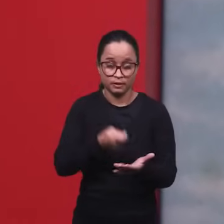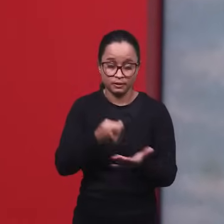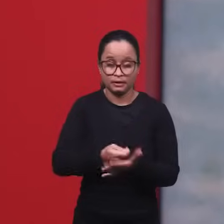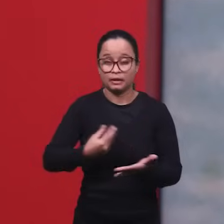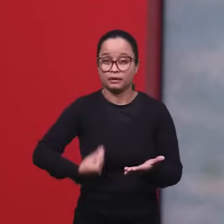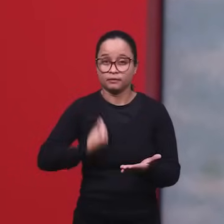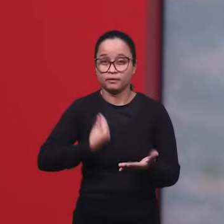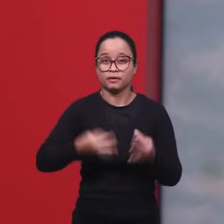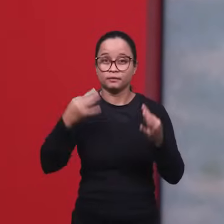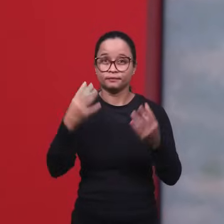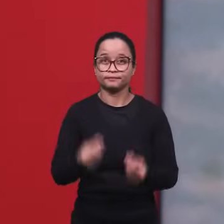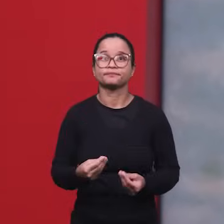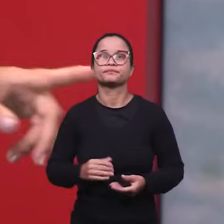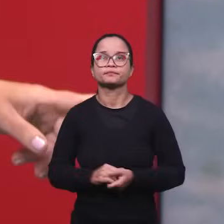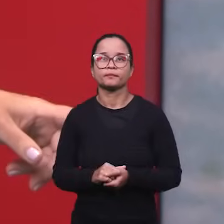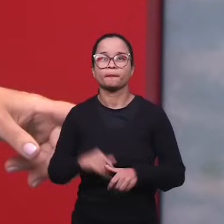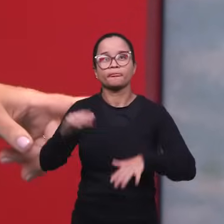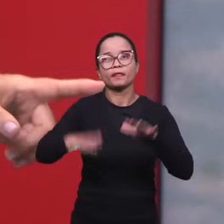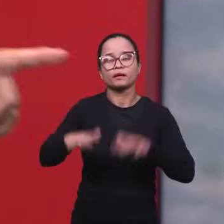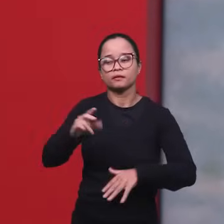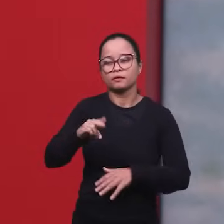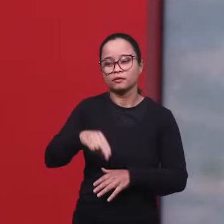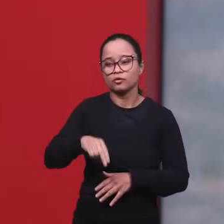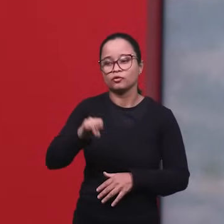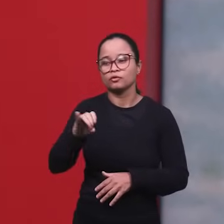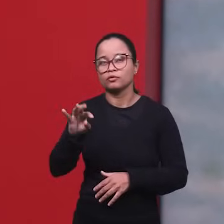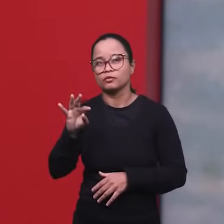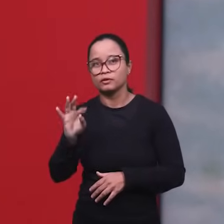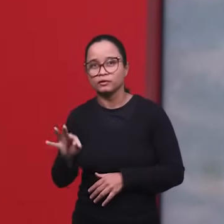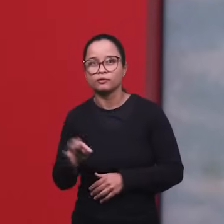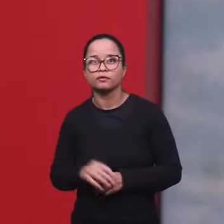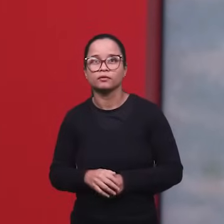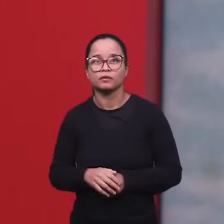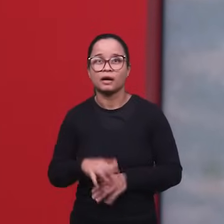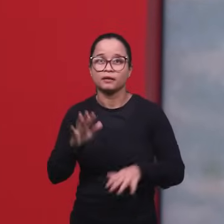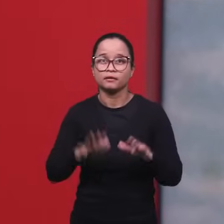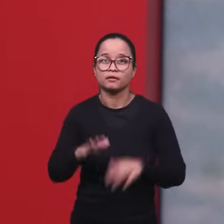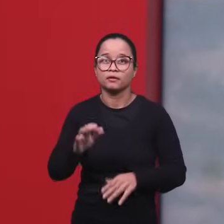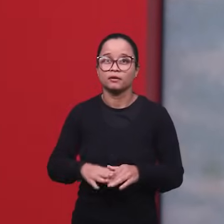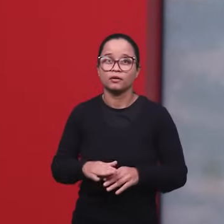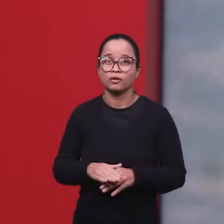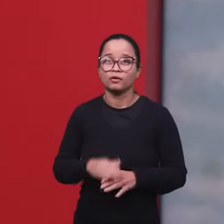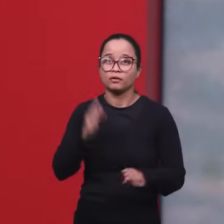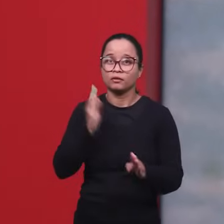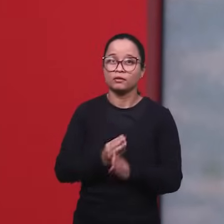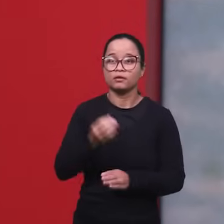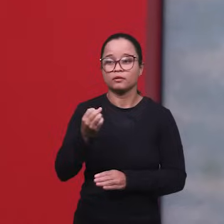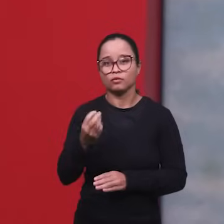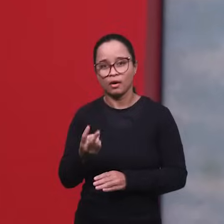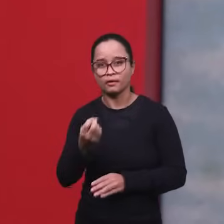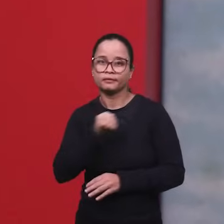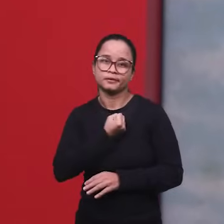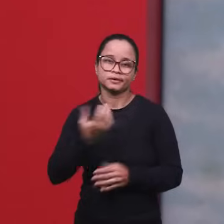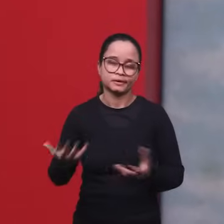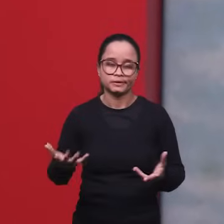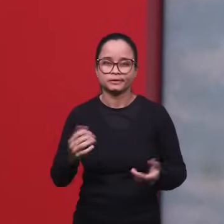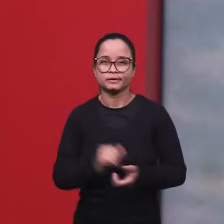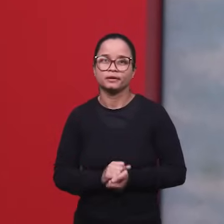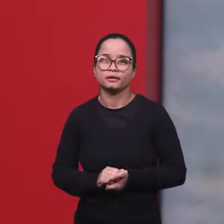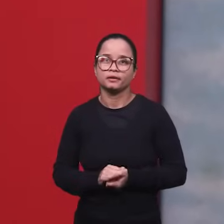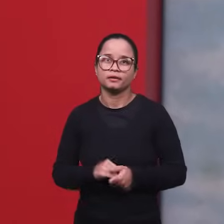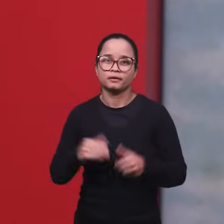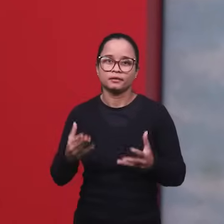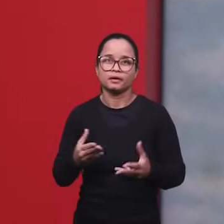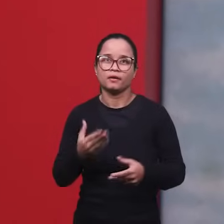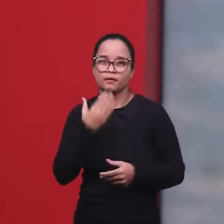a vida toda, vai ser o mesmo número. E às vezes existe do NIT, ter 2 NITs, a gente só descobre também no momento que a pessoa vai se aposentar. E